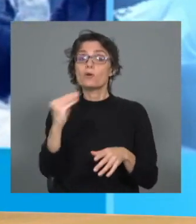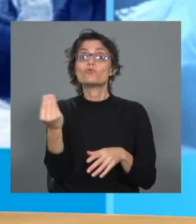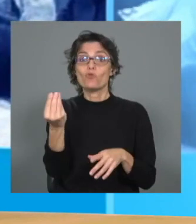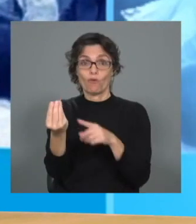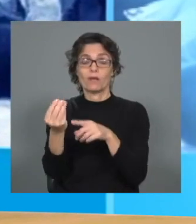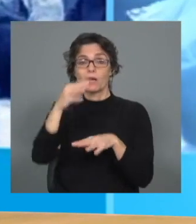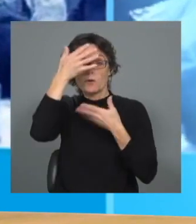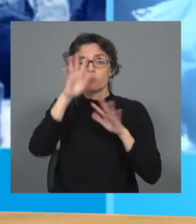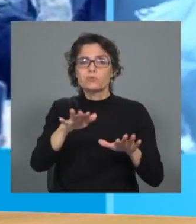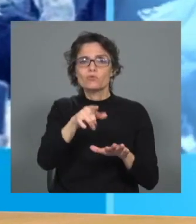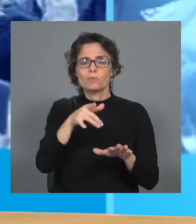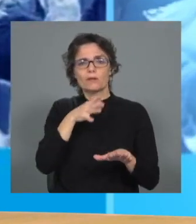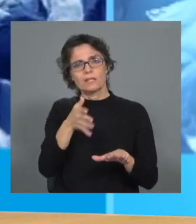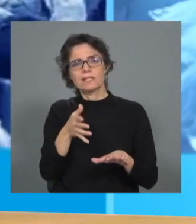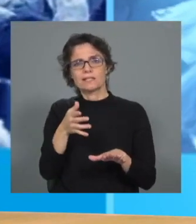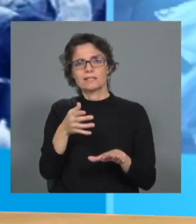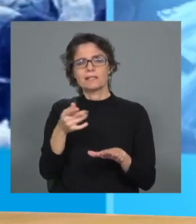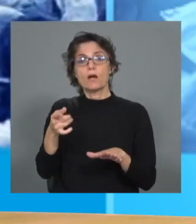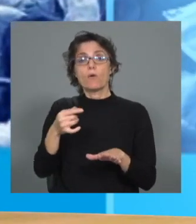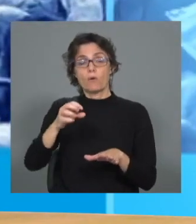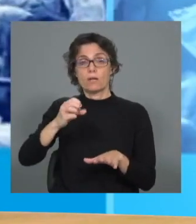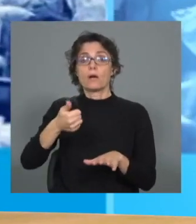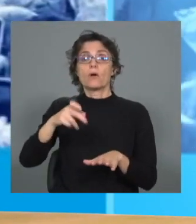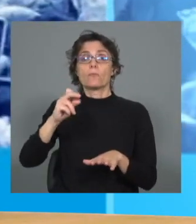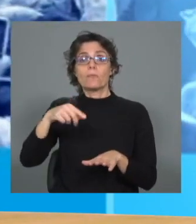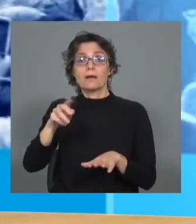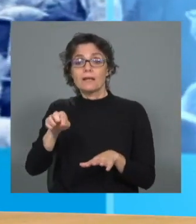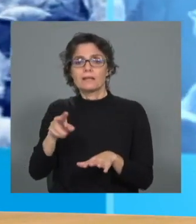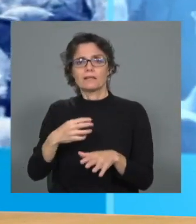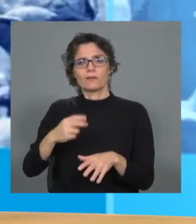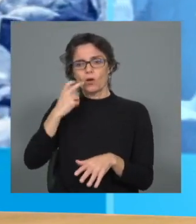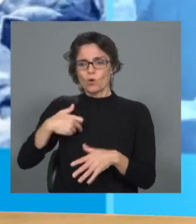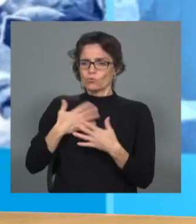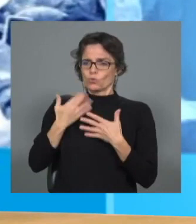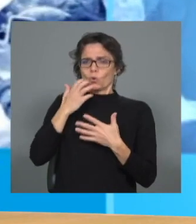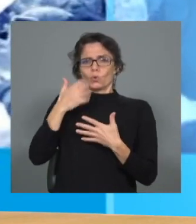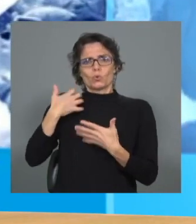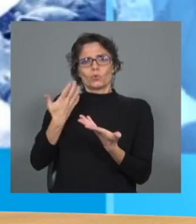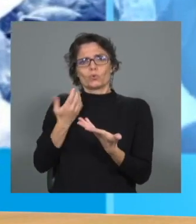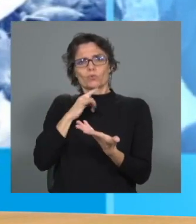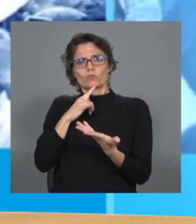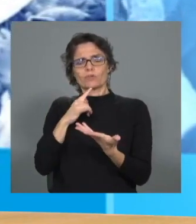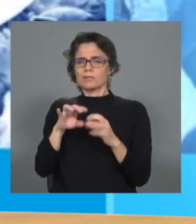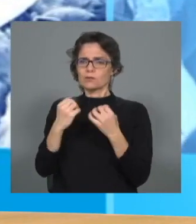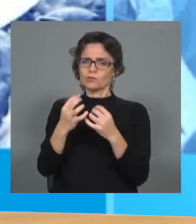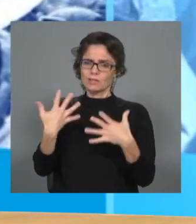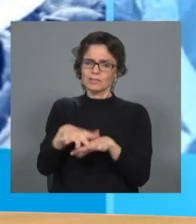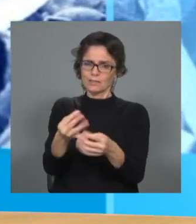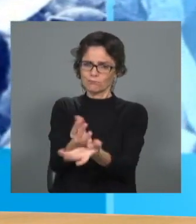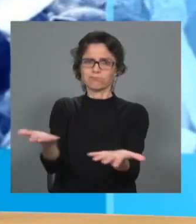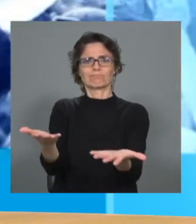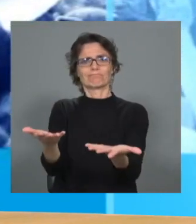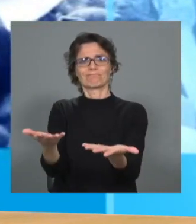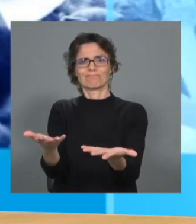dizer que o Bahrein tinha muito orgulho em poder ter socialmente acolhidas todos os credos que contribuem para uma